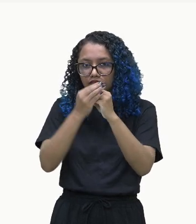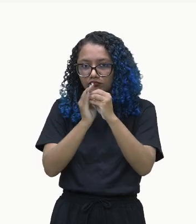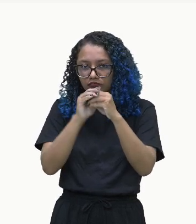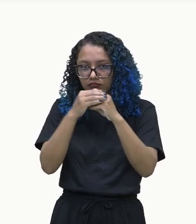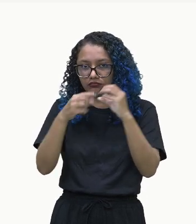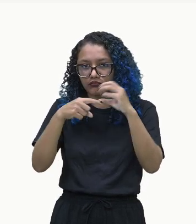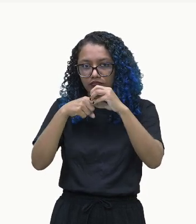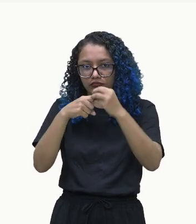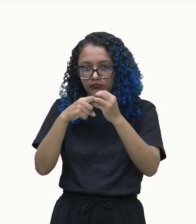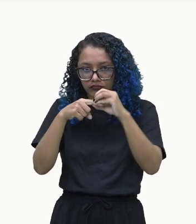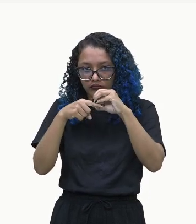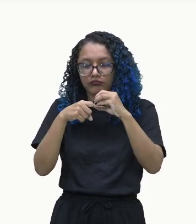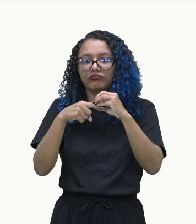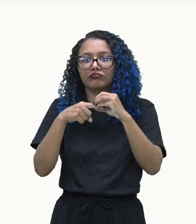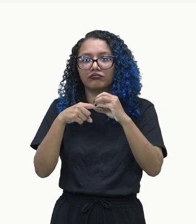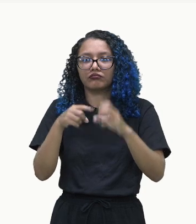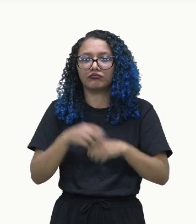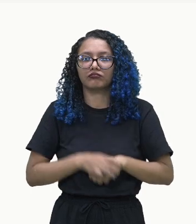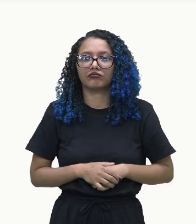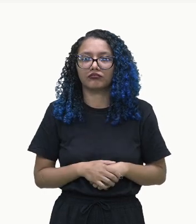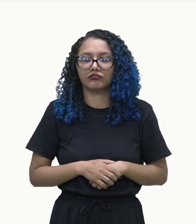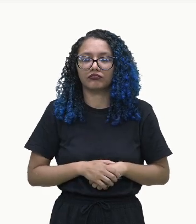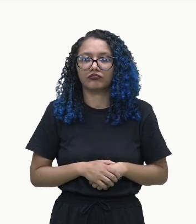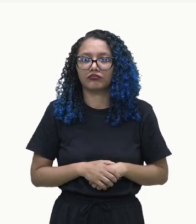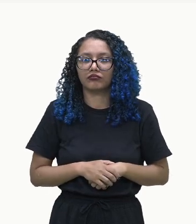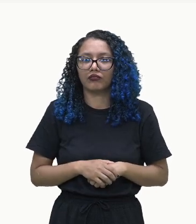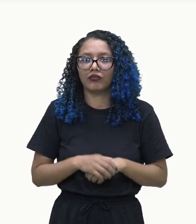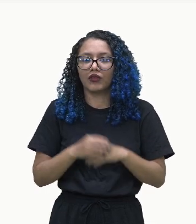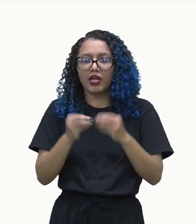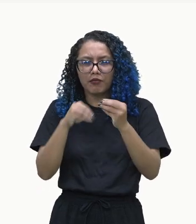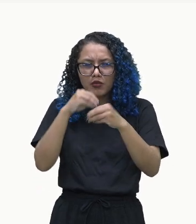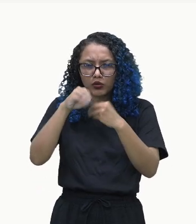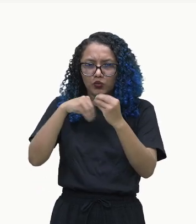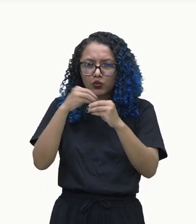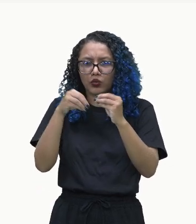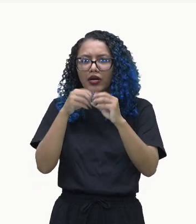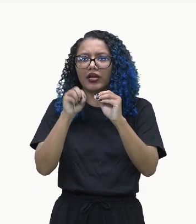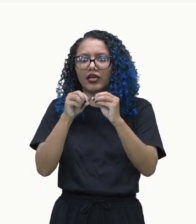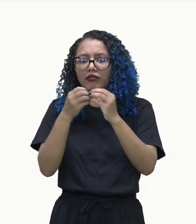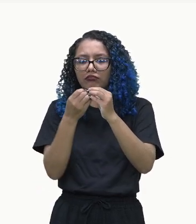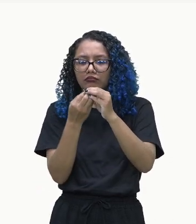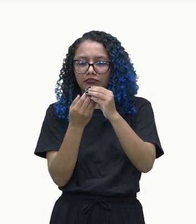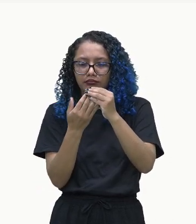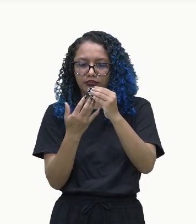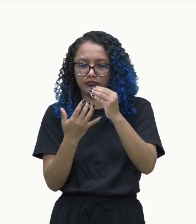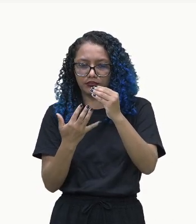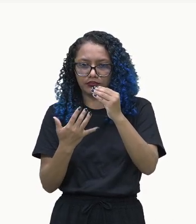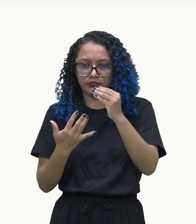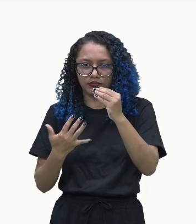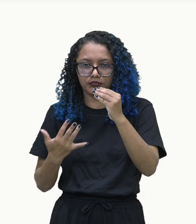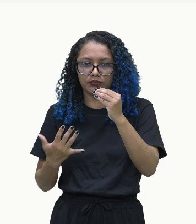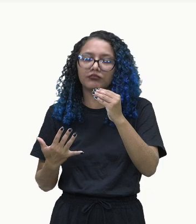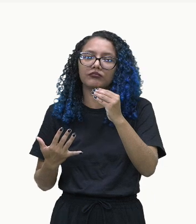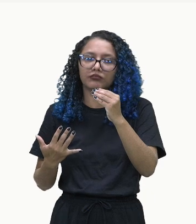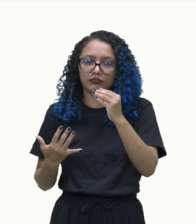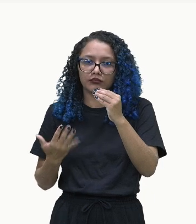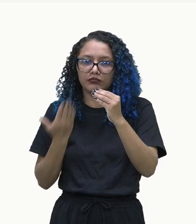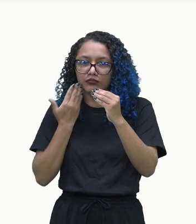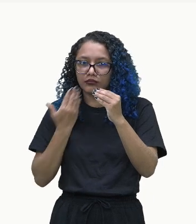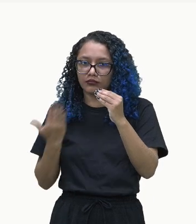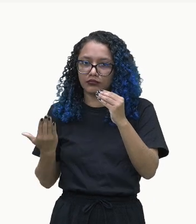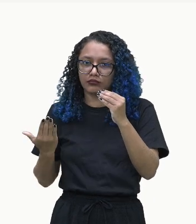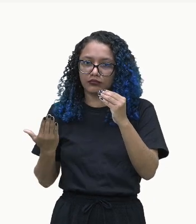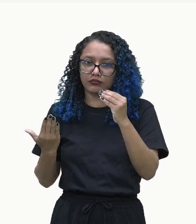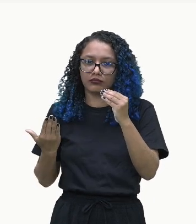Depois que houve esse processo de digestão, vai ter aí os resíduos, e esses resíduos eles serão